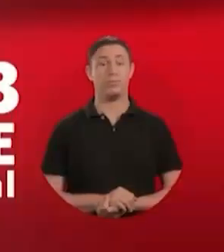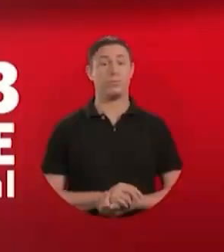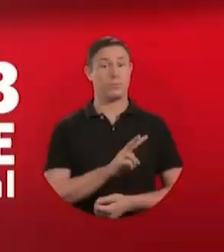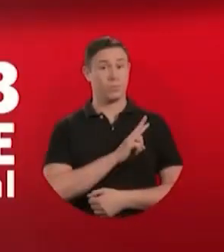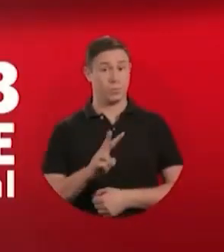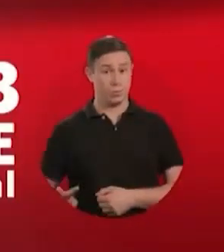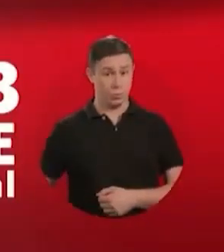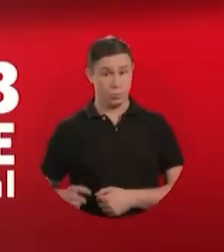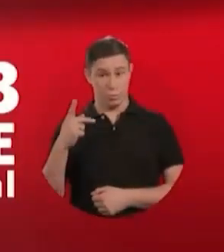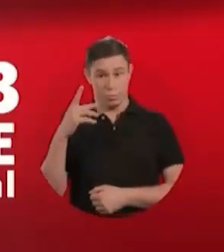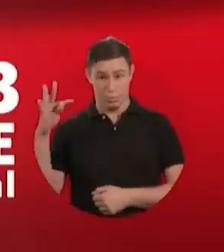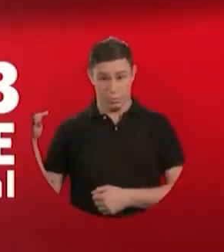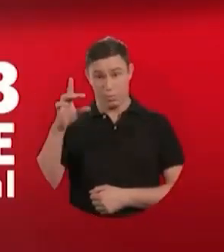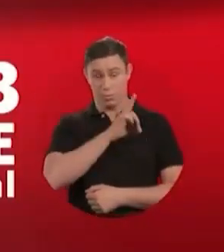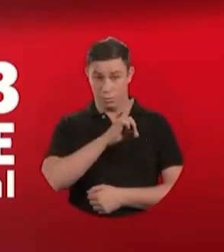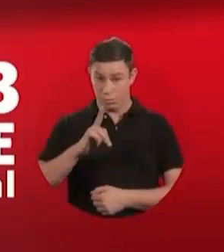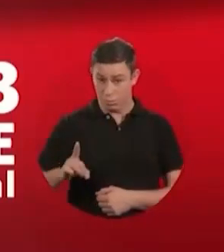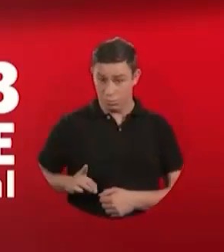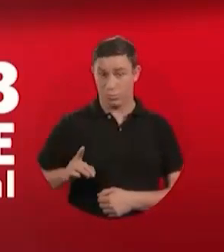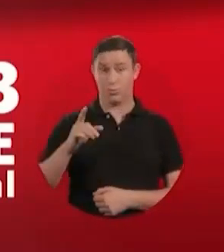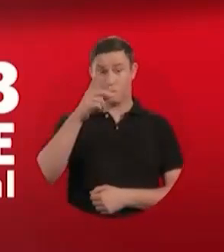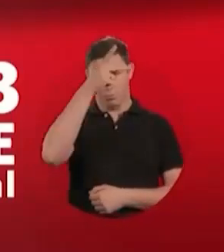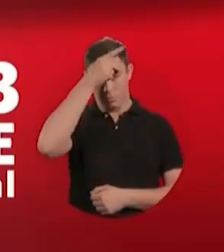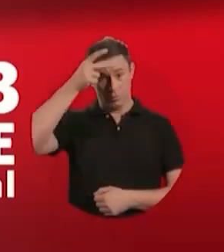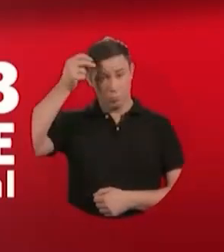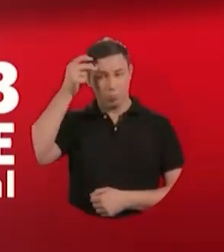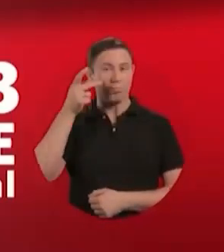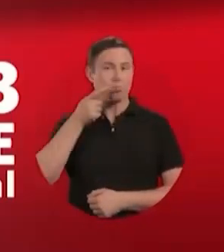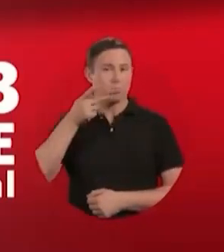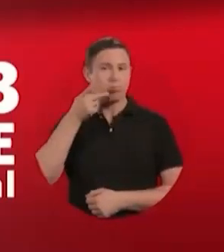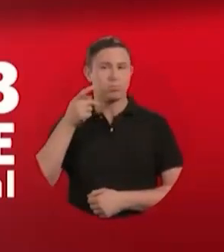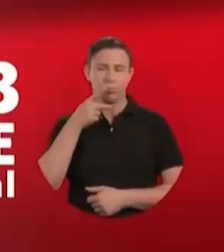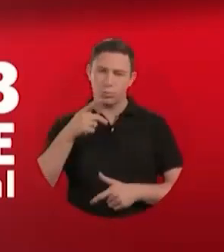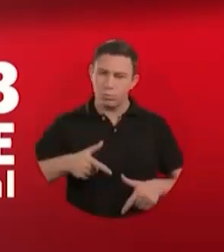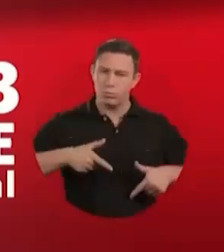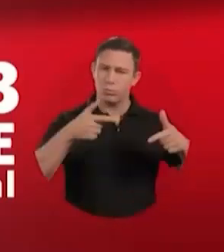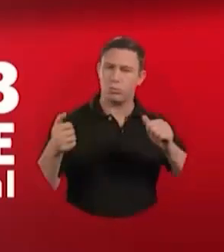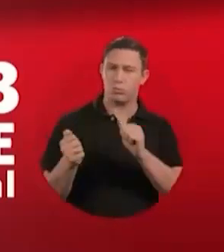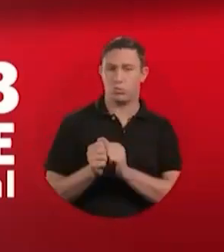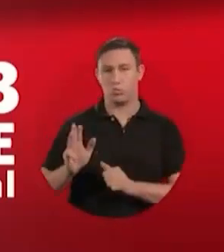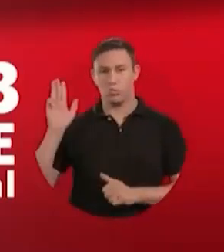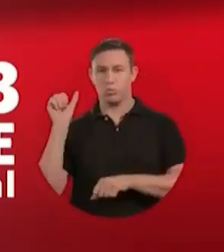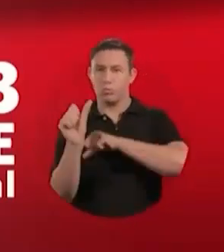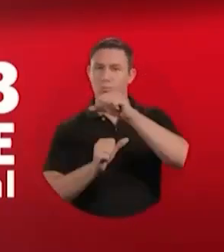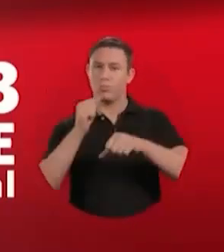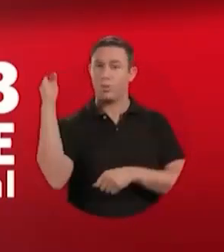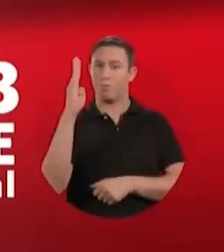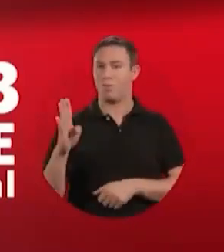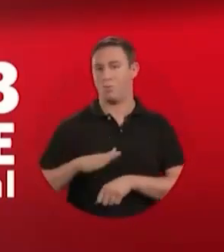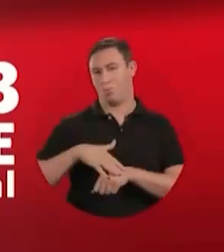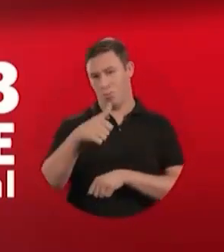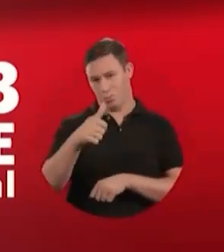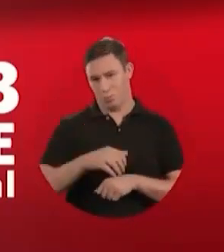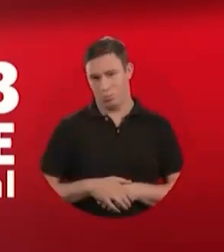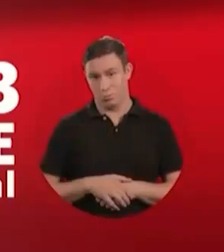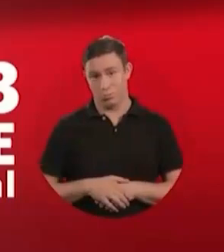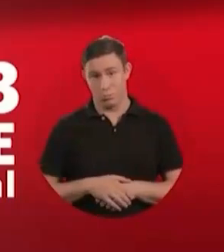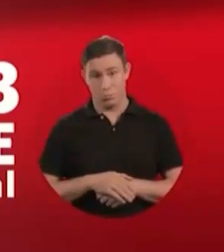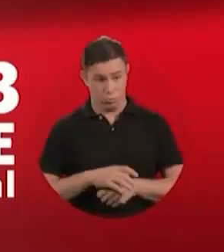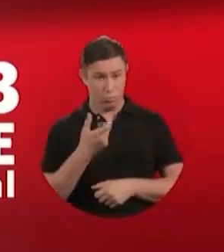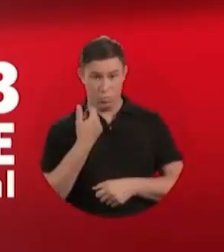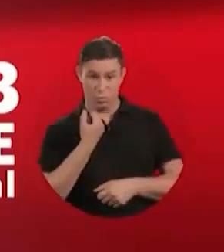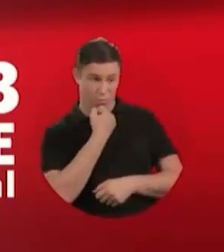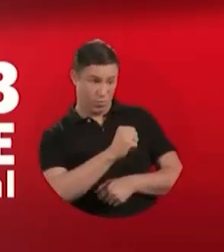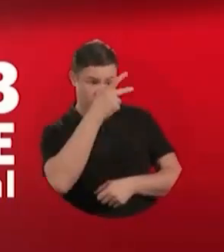Como vereadora do PT, deputada estadual, prefeita de Fortaleza, lutei com Lula para mudar o Brasil para melhor. Estou ao